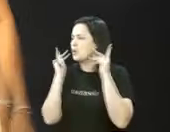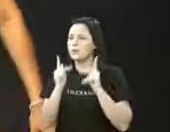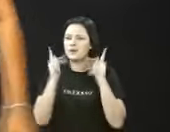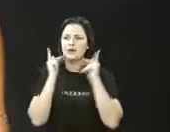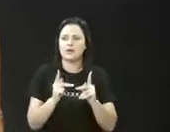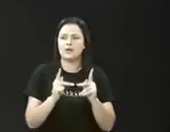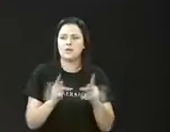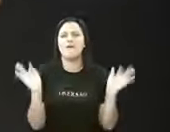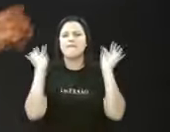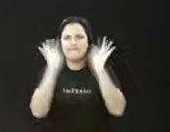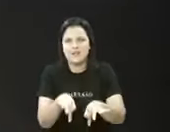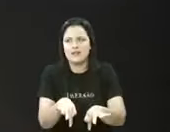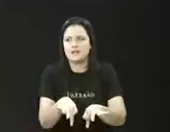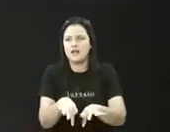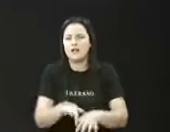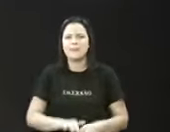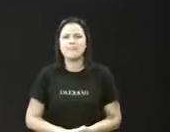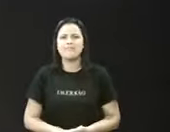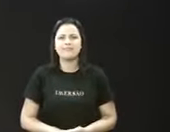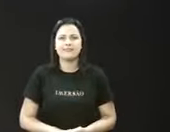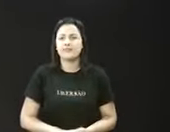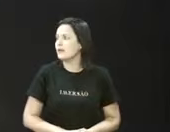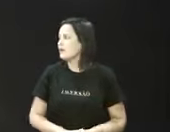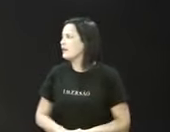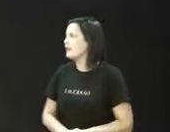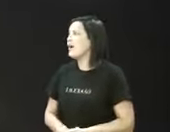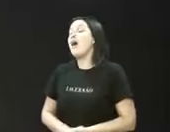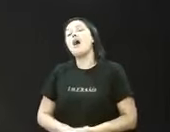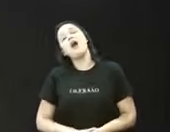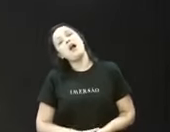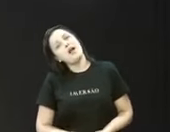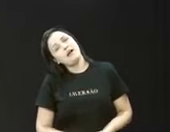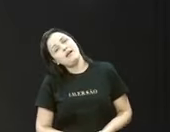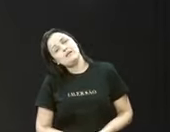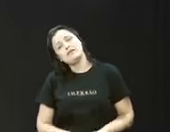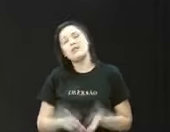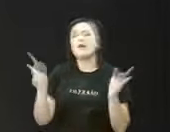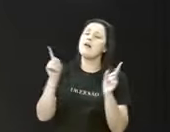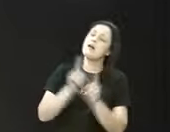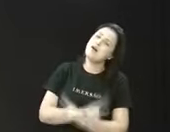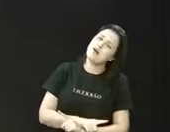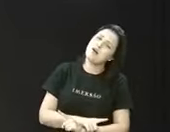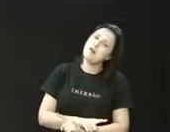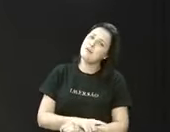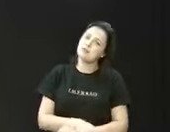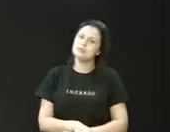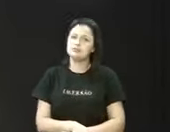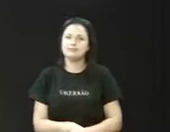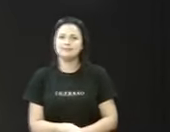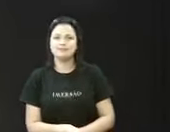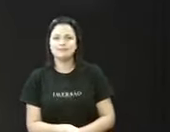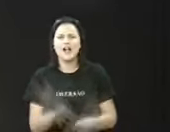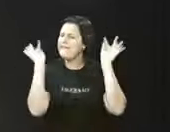ele diz assim: gente, estou encerrando, sem que ninguém saiba. Aí todo mundo faz assim, ó, para ele. Ah, mas é espontâneo, o pregador não pede, não passa